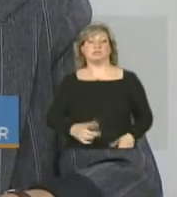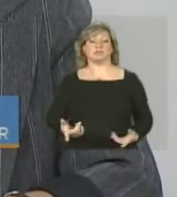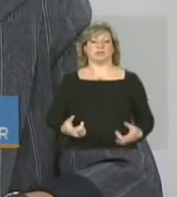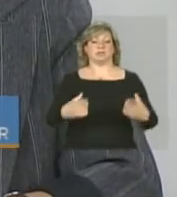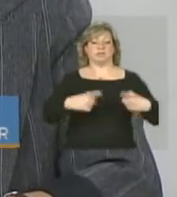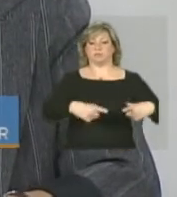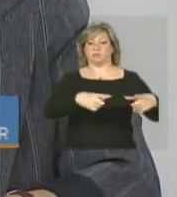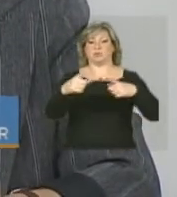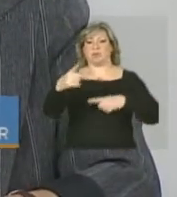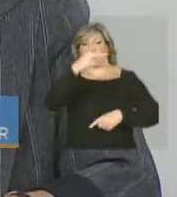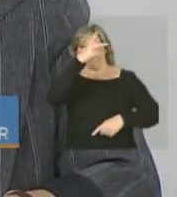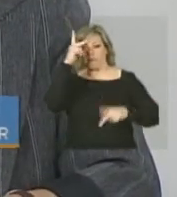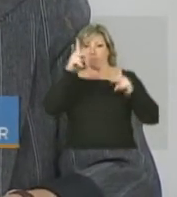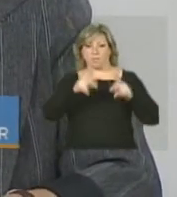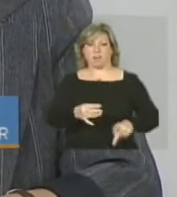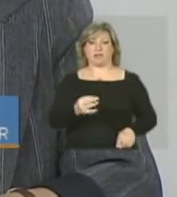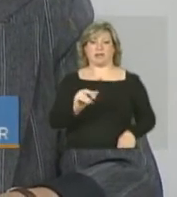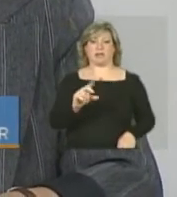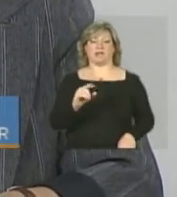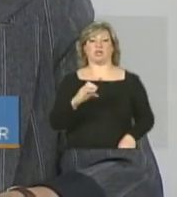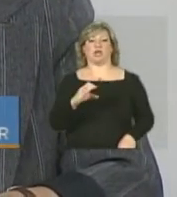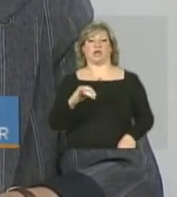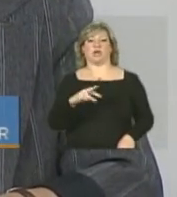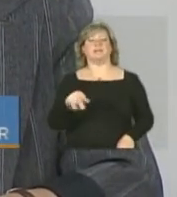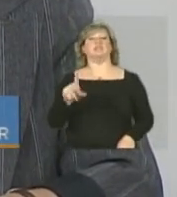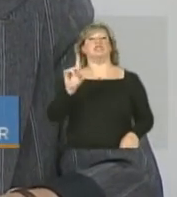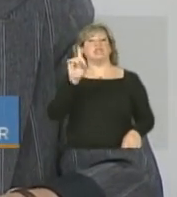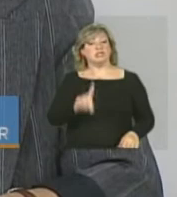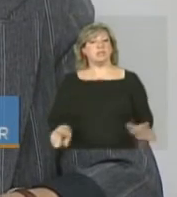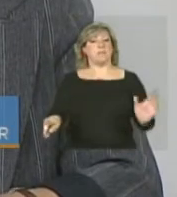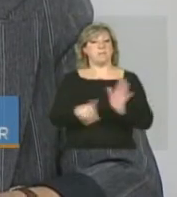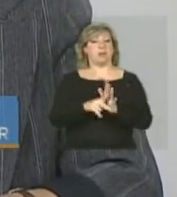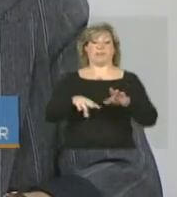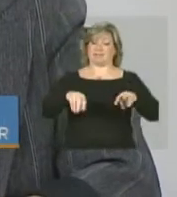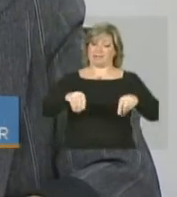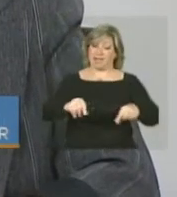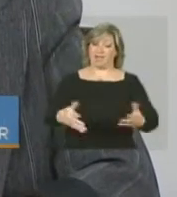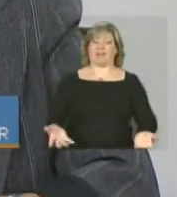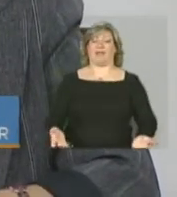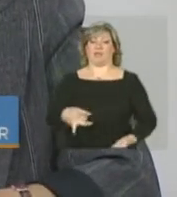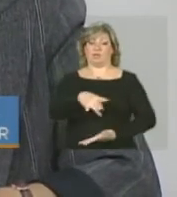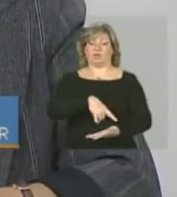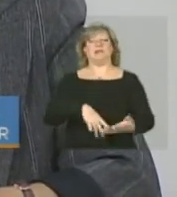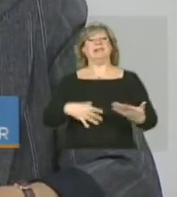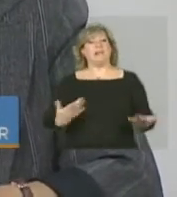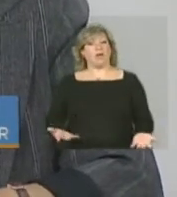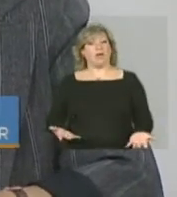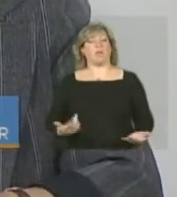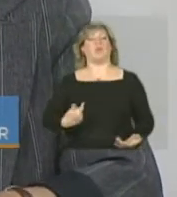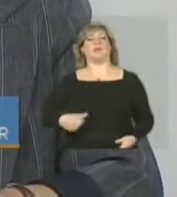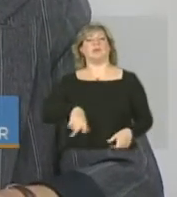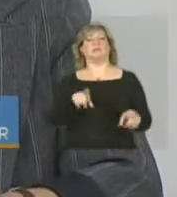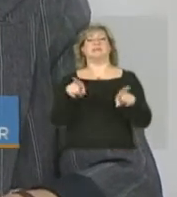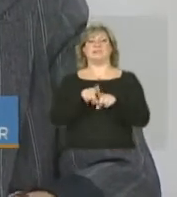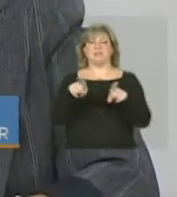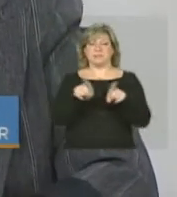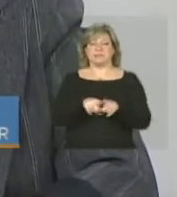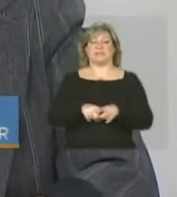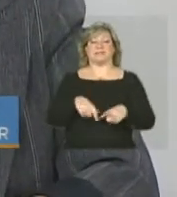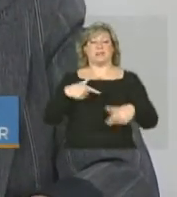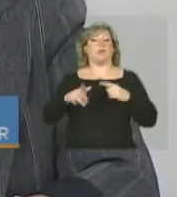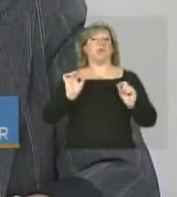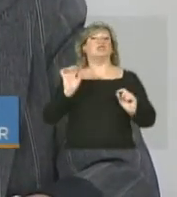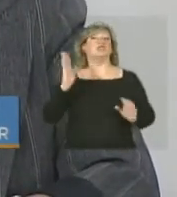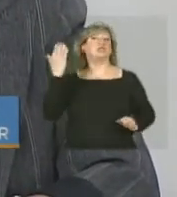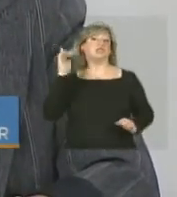das populações tradicionais, ao direito à terra. Mas, como eu disse, também vamos trabalhar aquilo que já